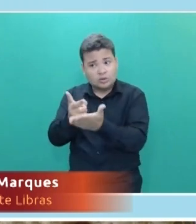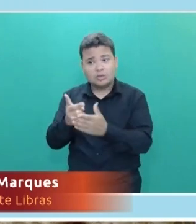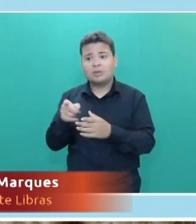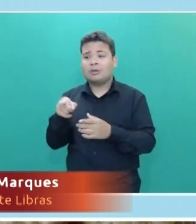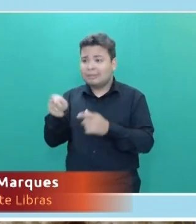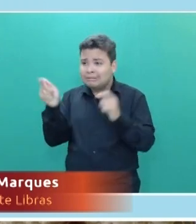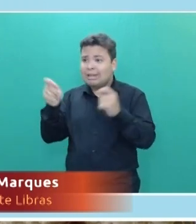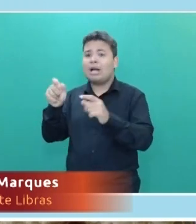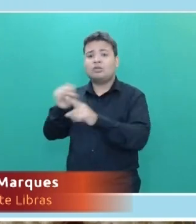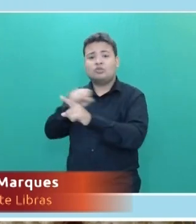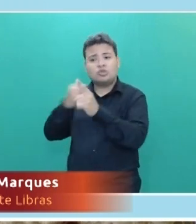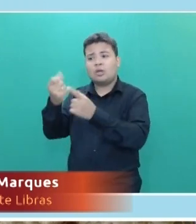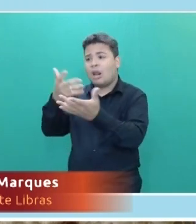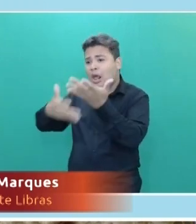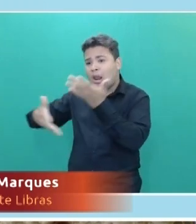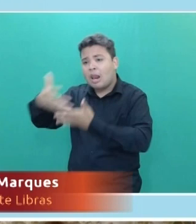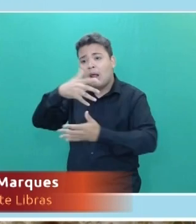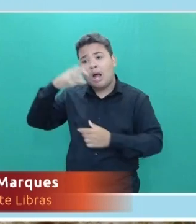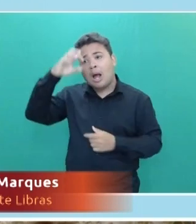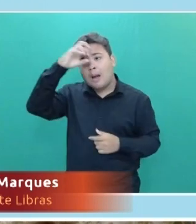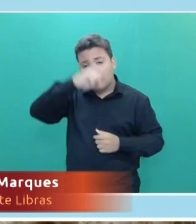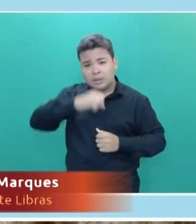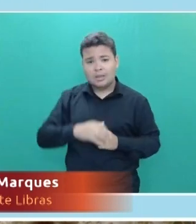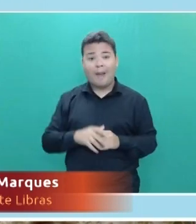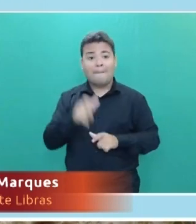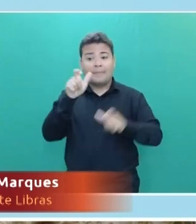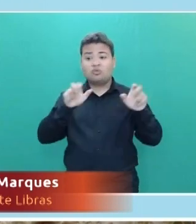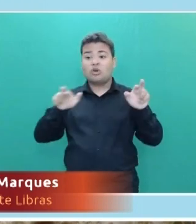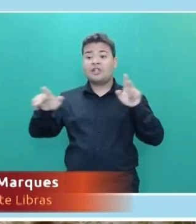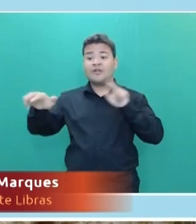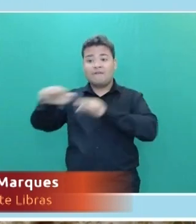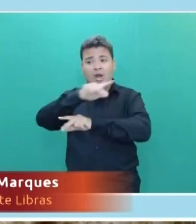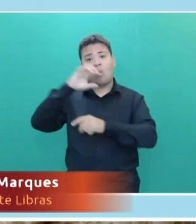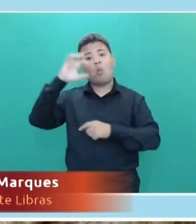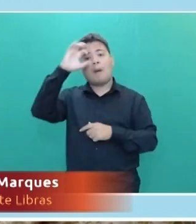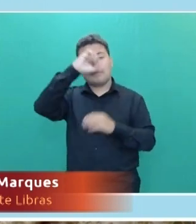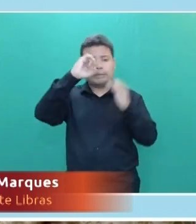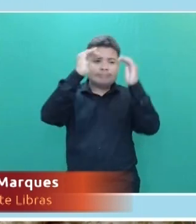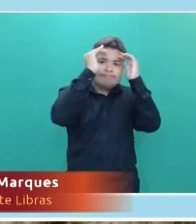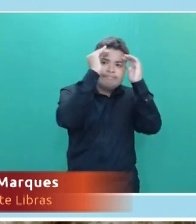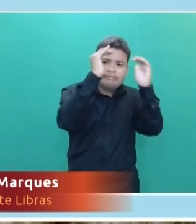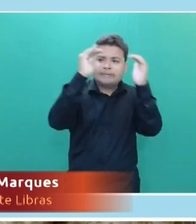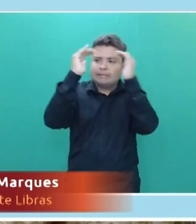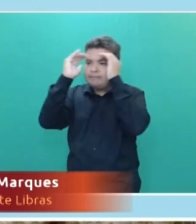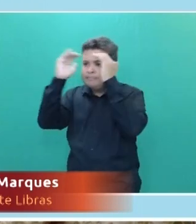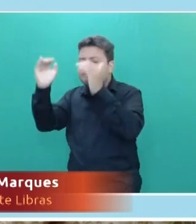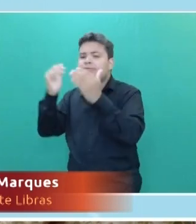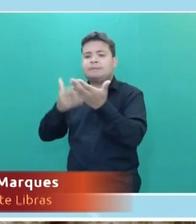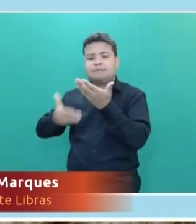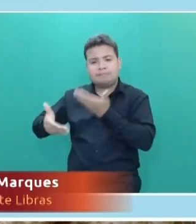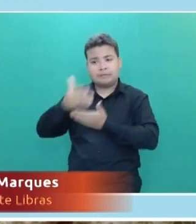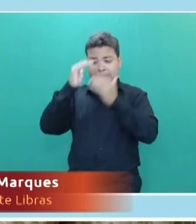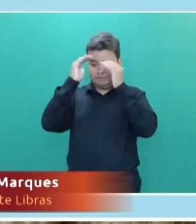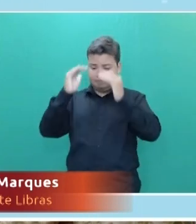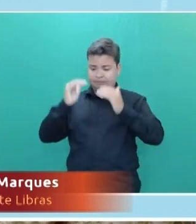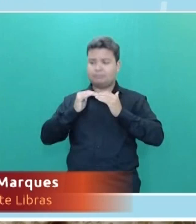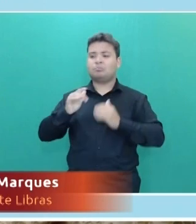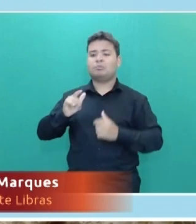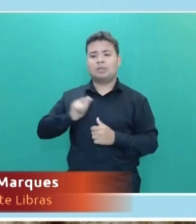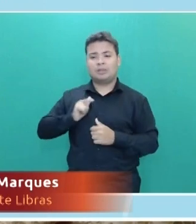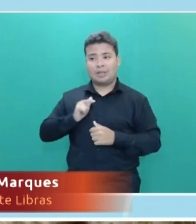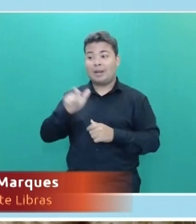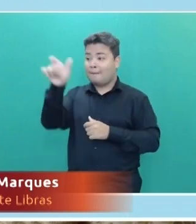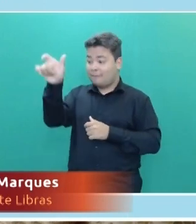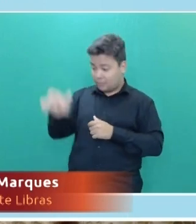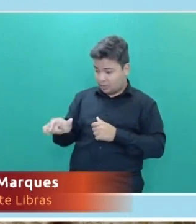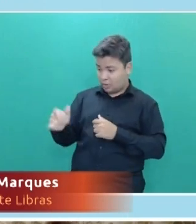socializar, aprender a respeitar o outro, porque a escola é lugar, inclusive, de você conviver com o diferente, o outro, e eu